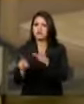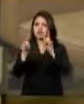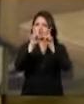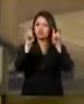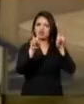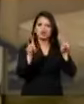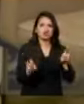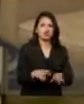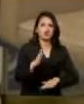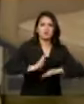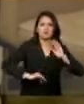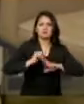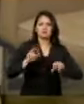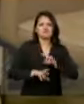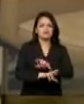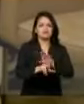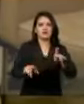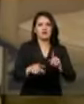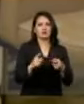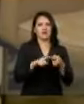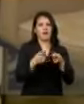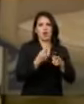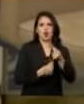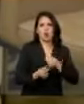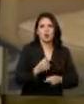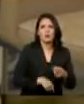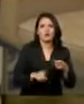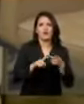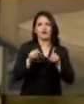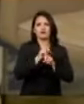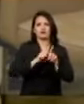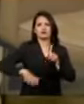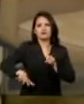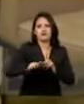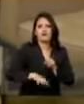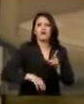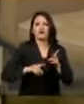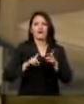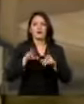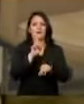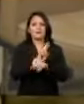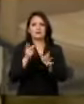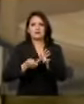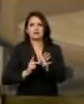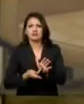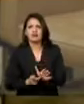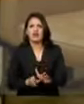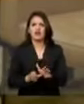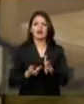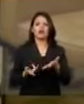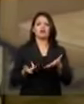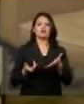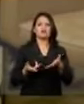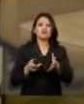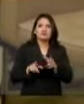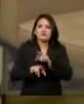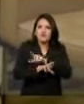setores da economia, setores sociais, representantes de sindicatos, dos trabalhadores,